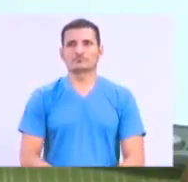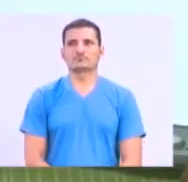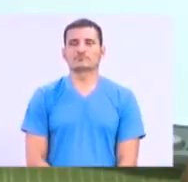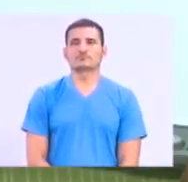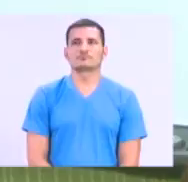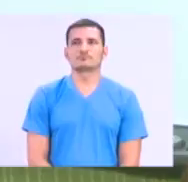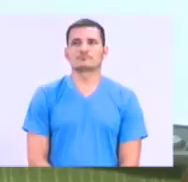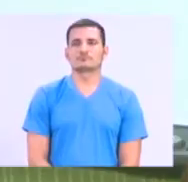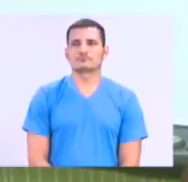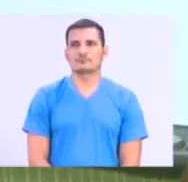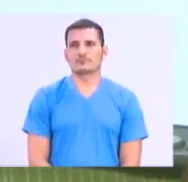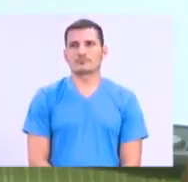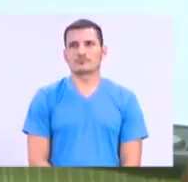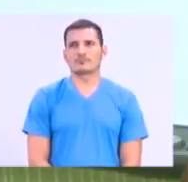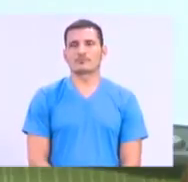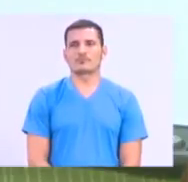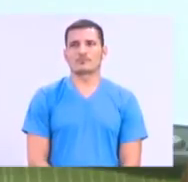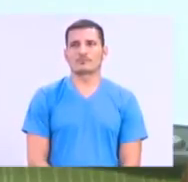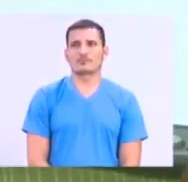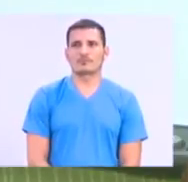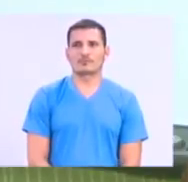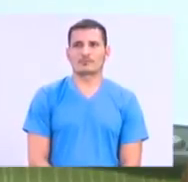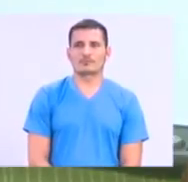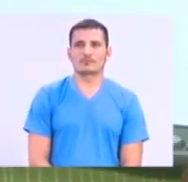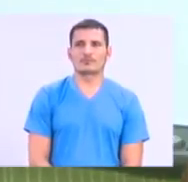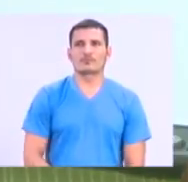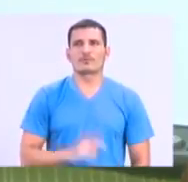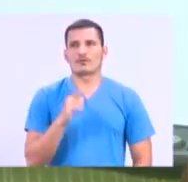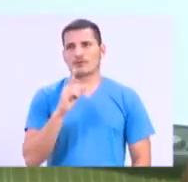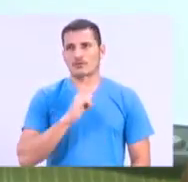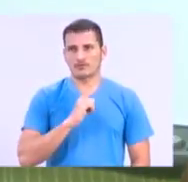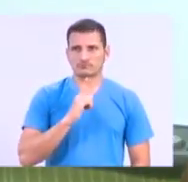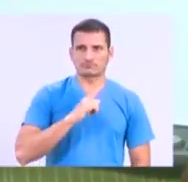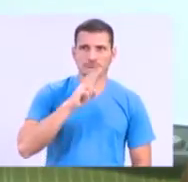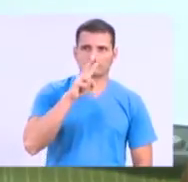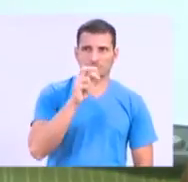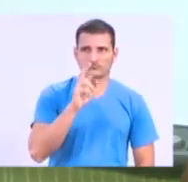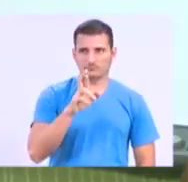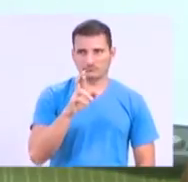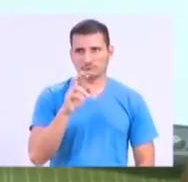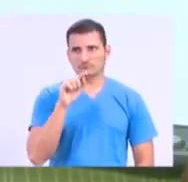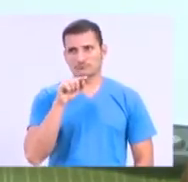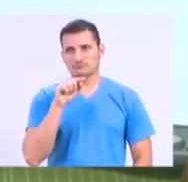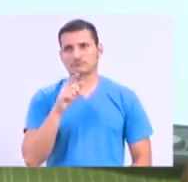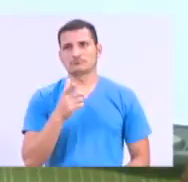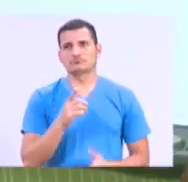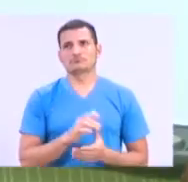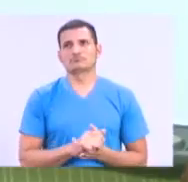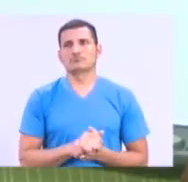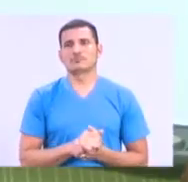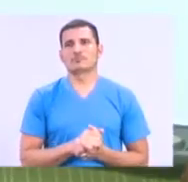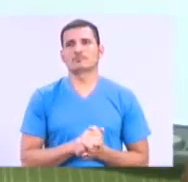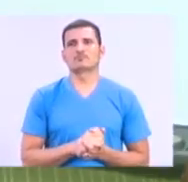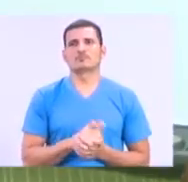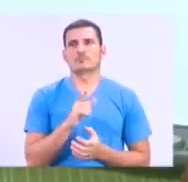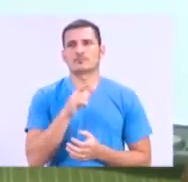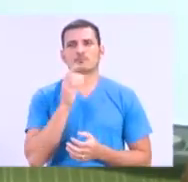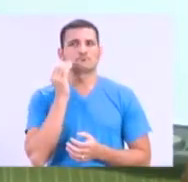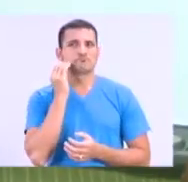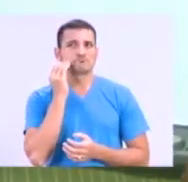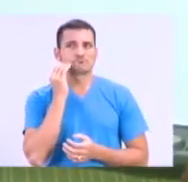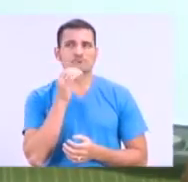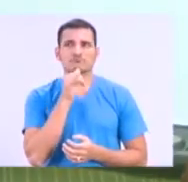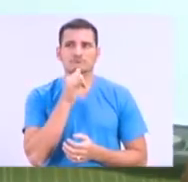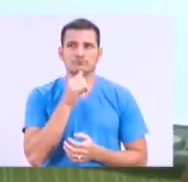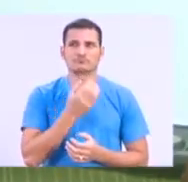basicamente tem uma estrutura condicional com uma declaração de variável. Essa declaração de variável, ela vai verificar se um número é